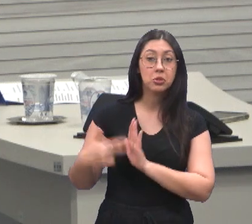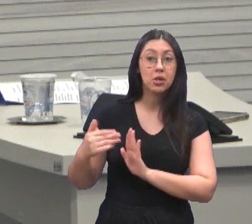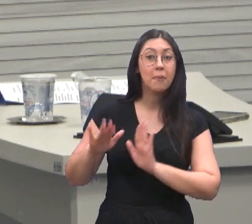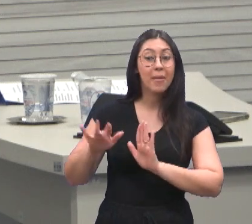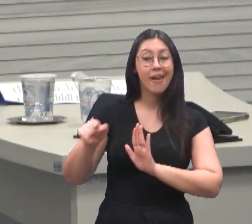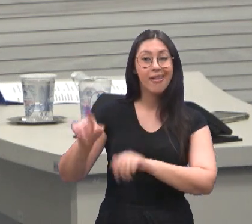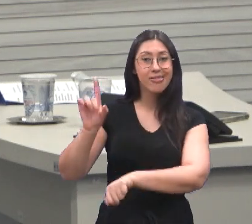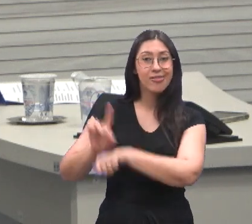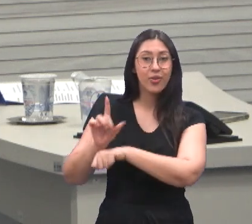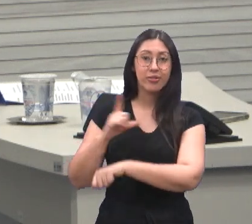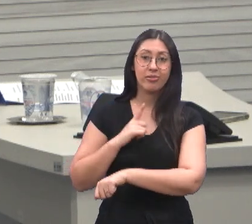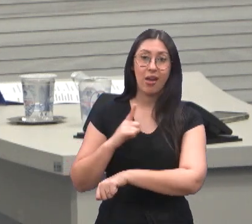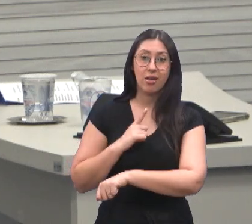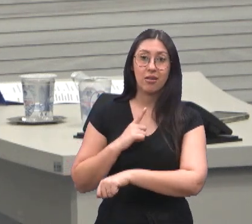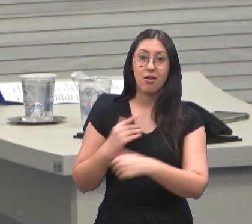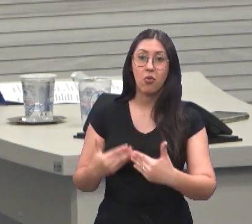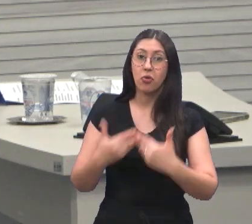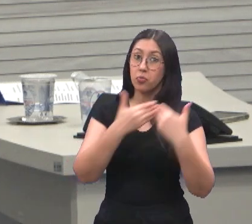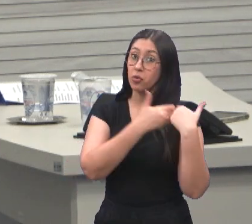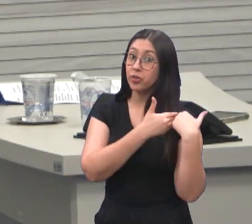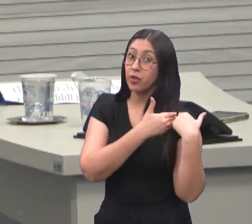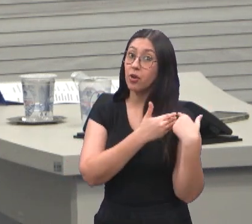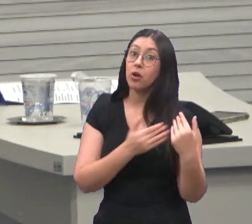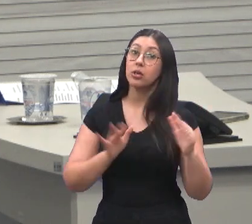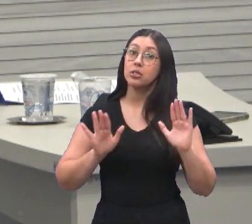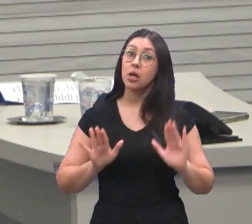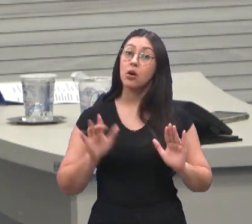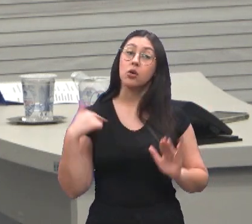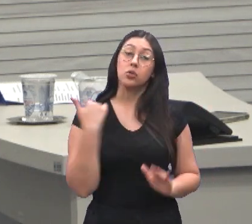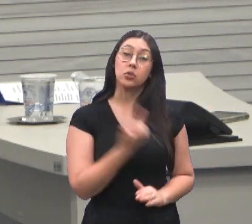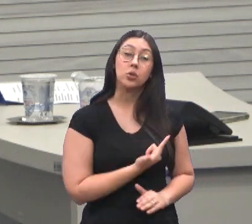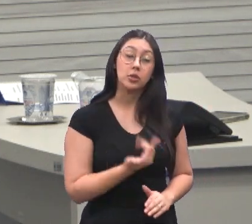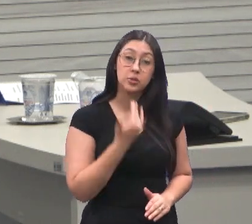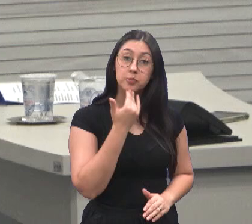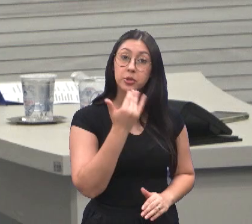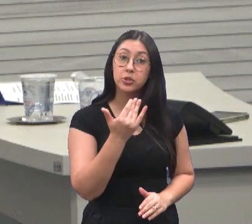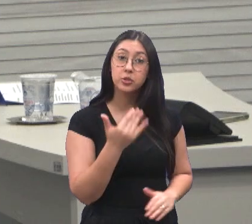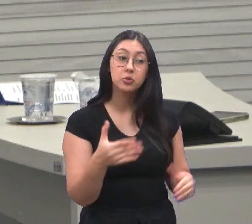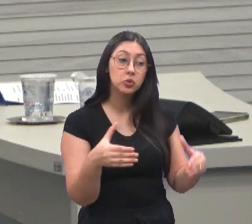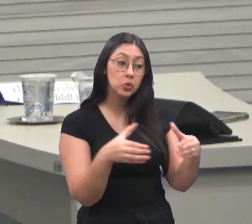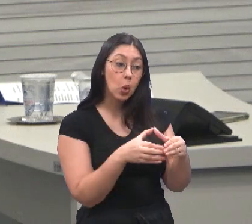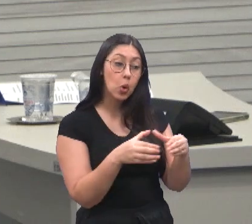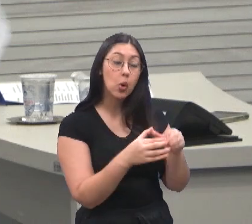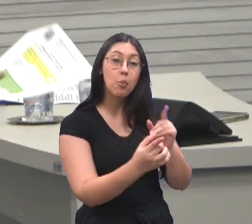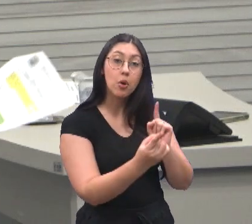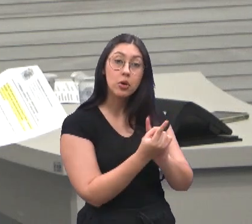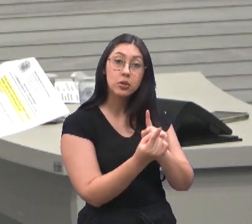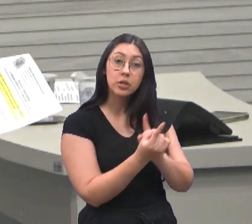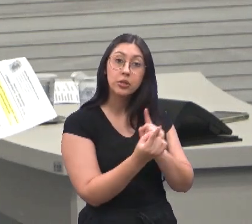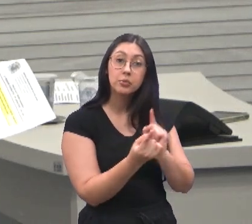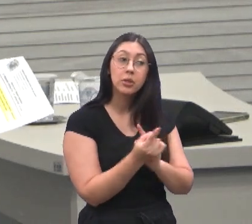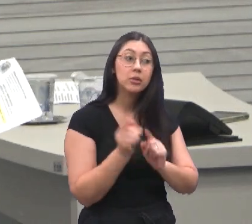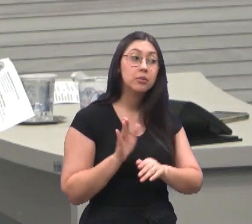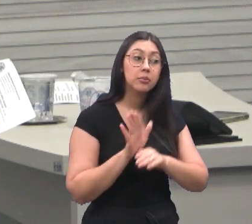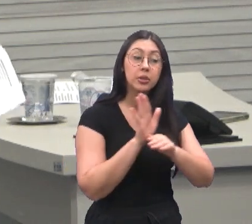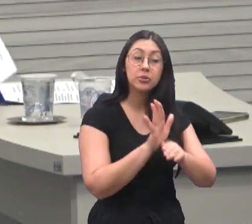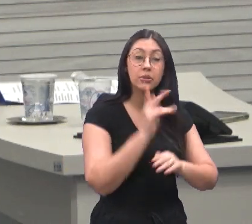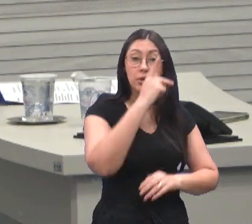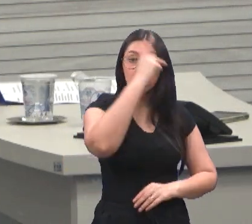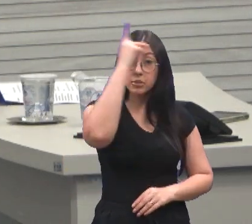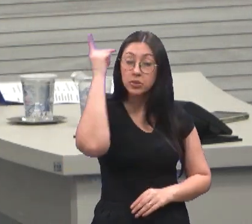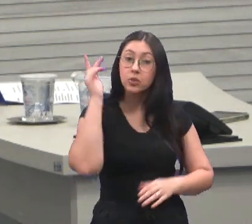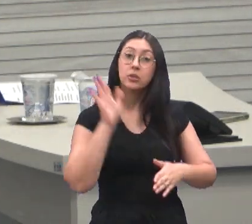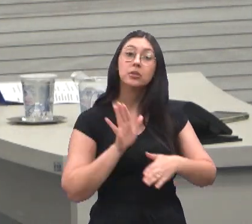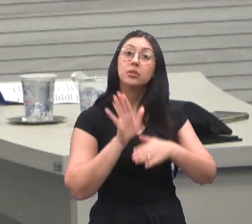né? Tem o tutor, tem o dono. Então, a gente pede uma cadeia de atendimento para auxiliar essas pessoas que já ajudam,